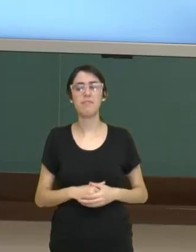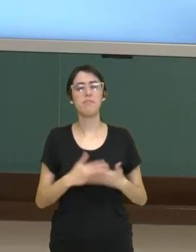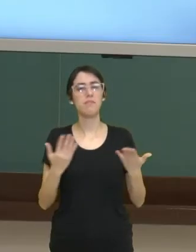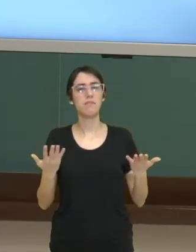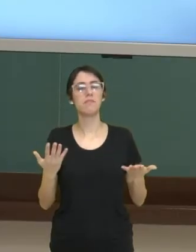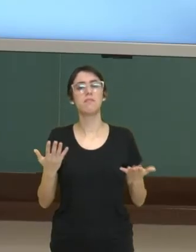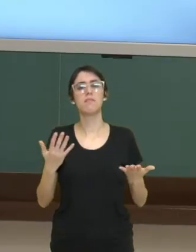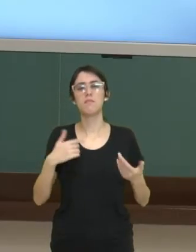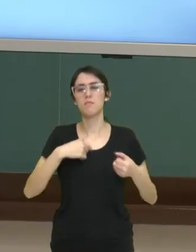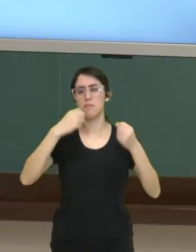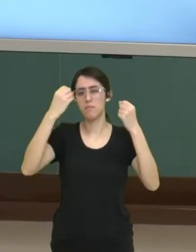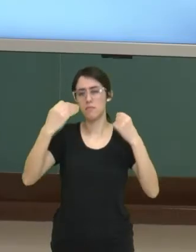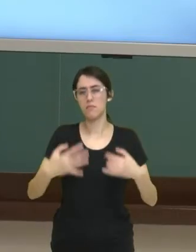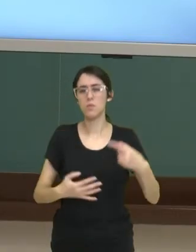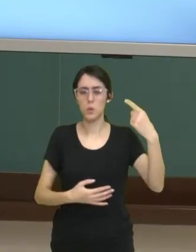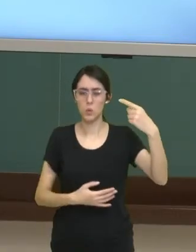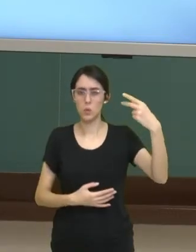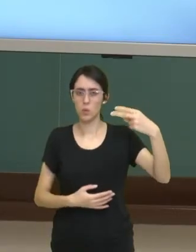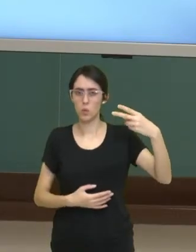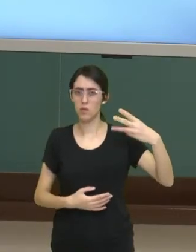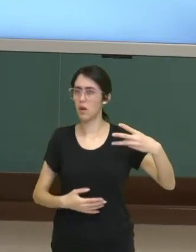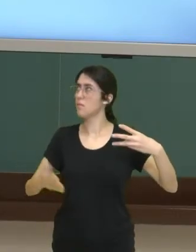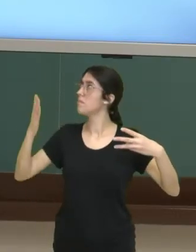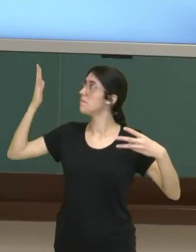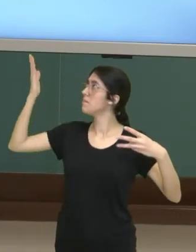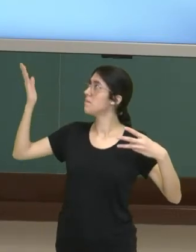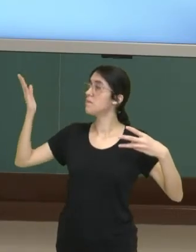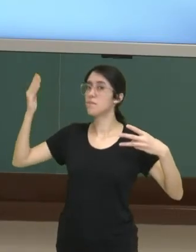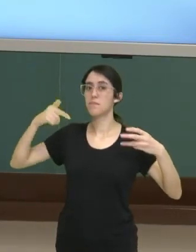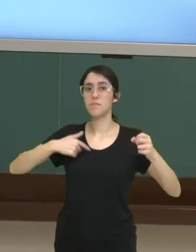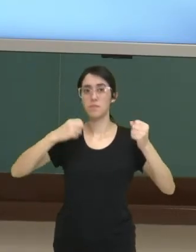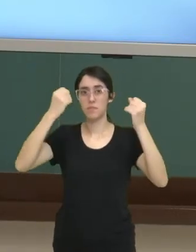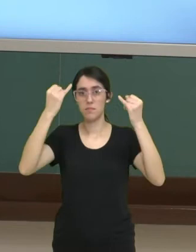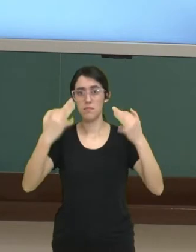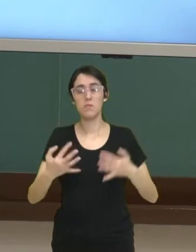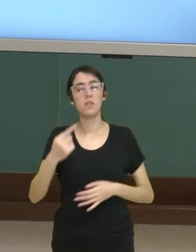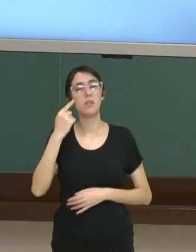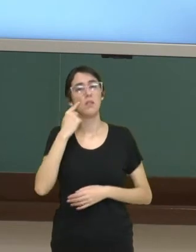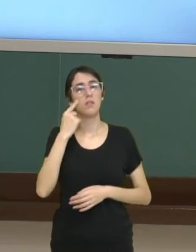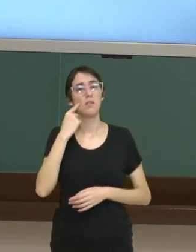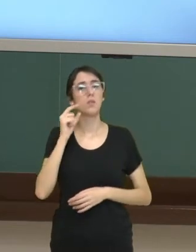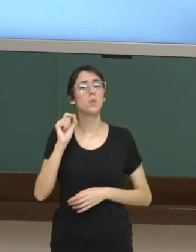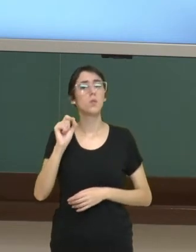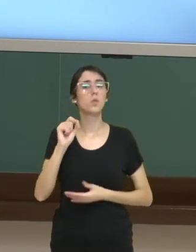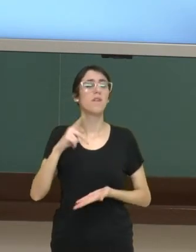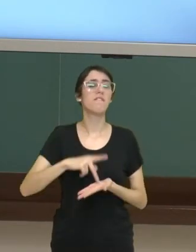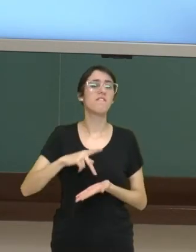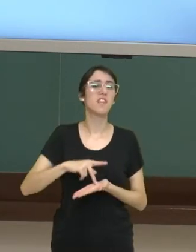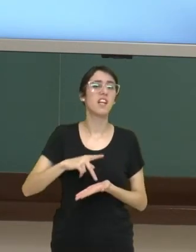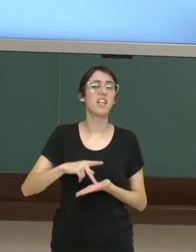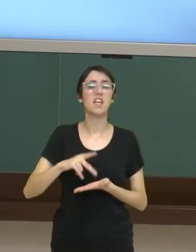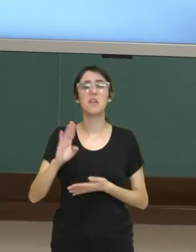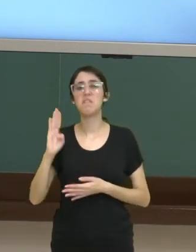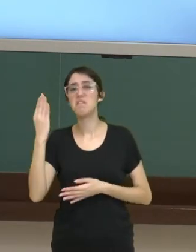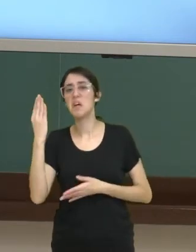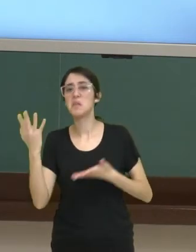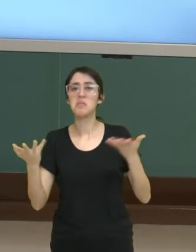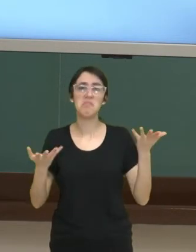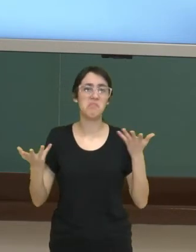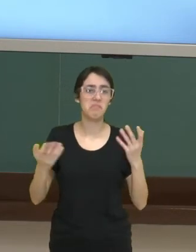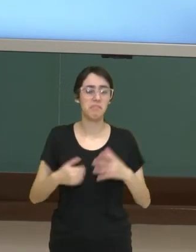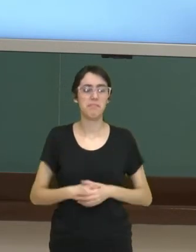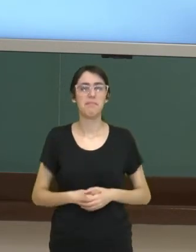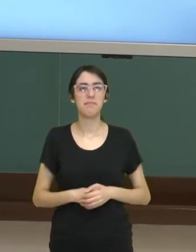de cada uma das alternativas, de cada uma das afirmações, para a gente ver quais são verdadeiras e quais não